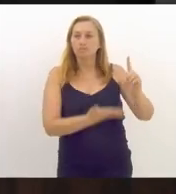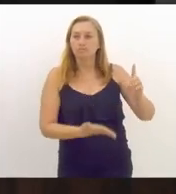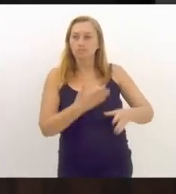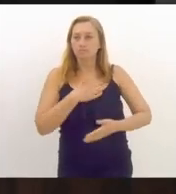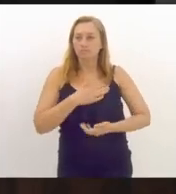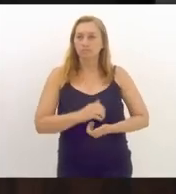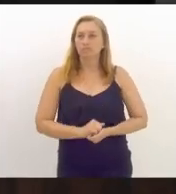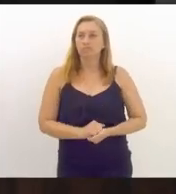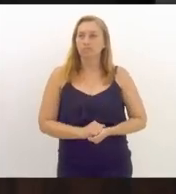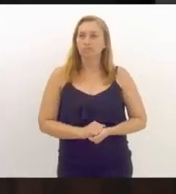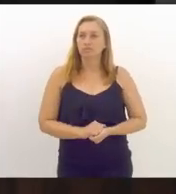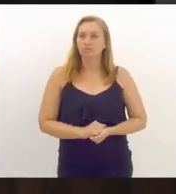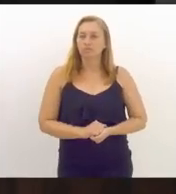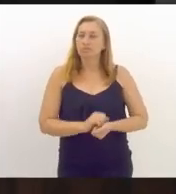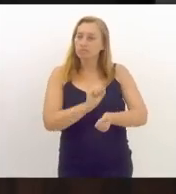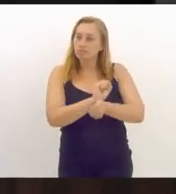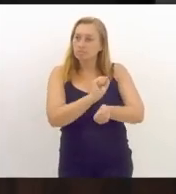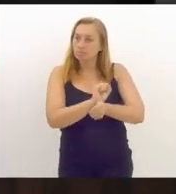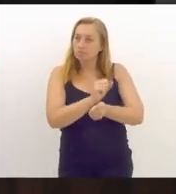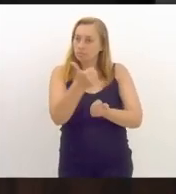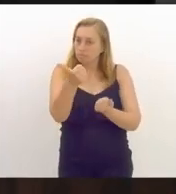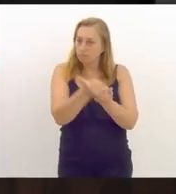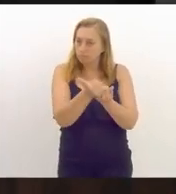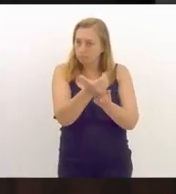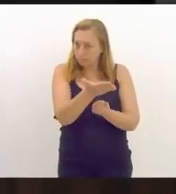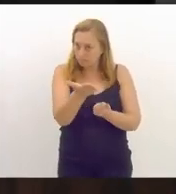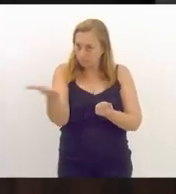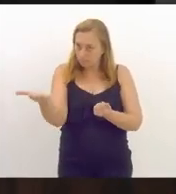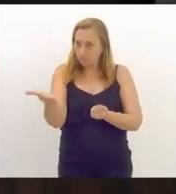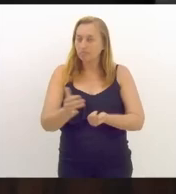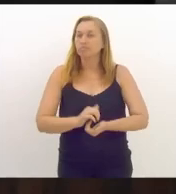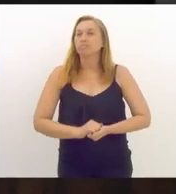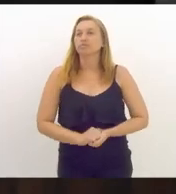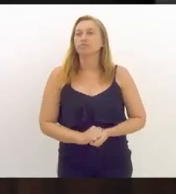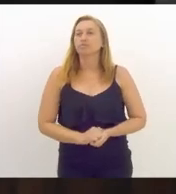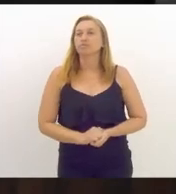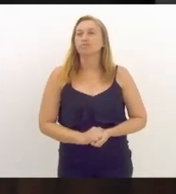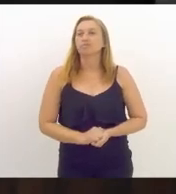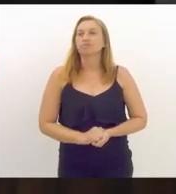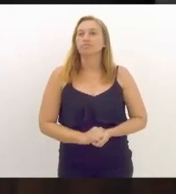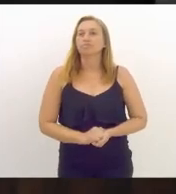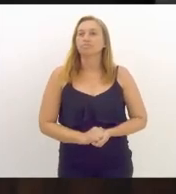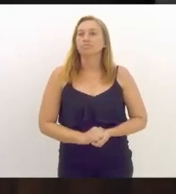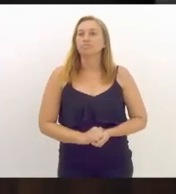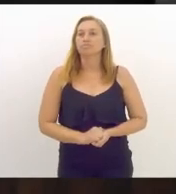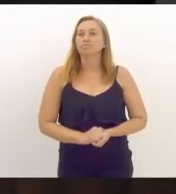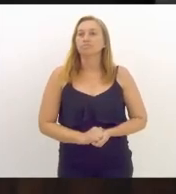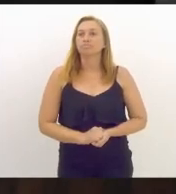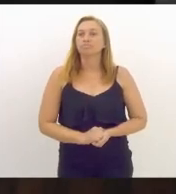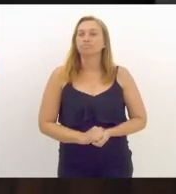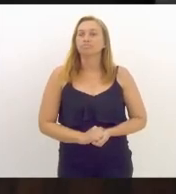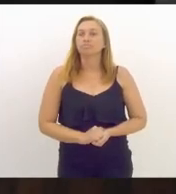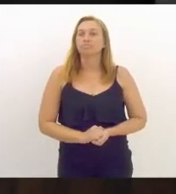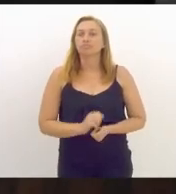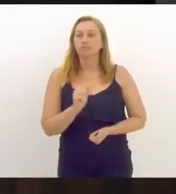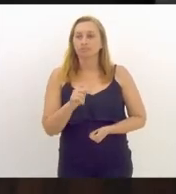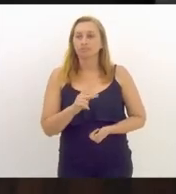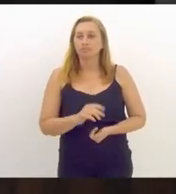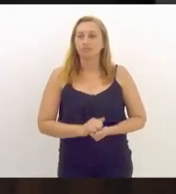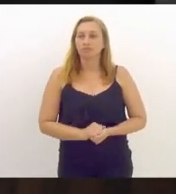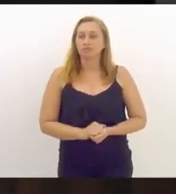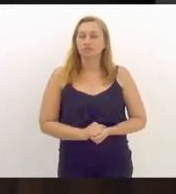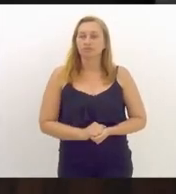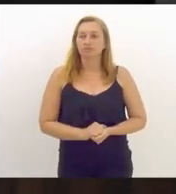e espero poder contar com o voto de todas e todas ok